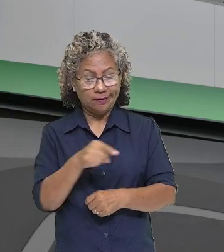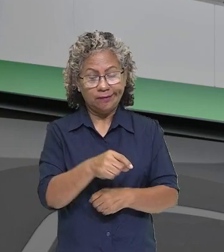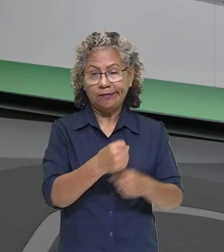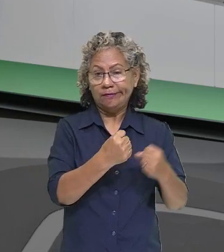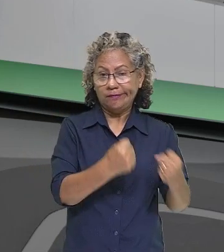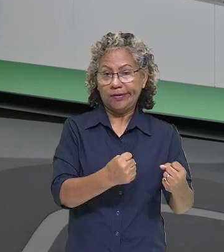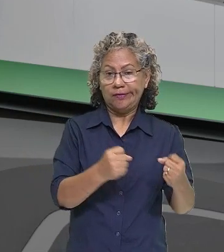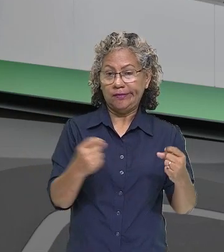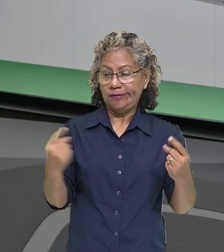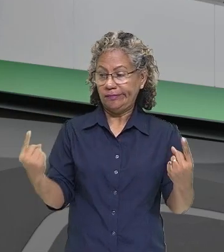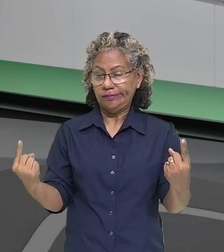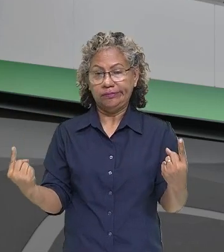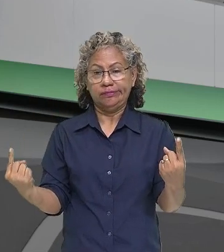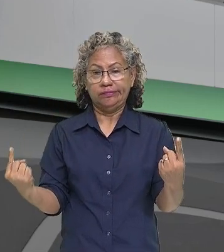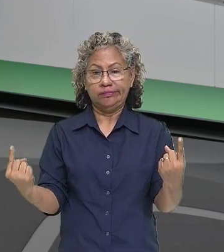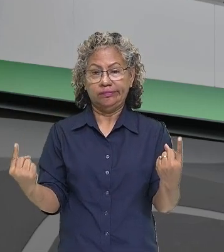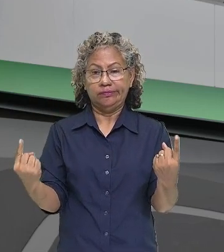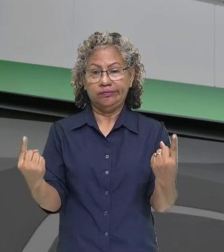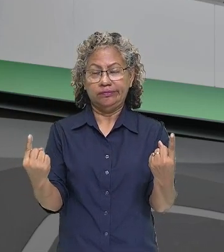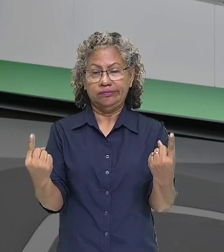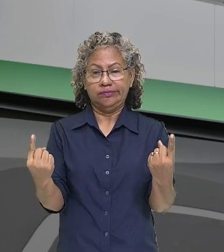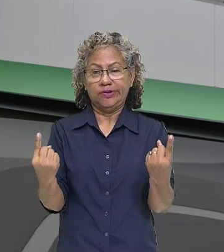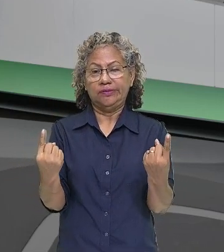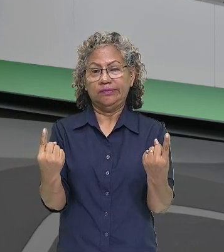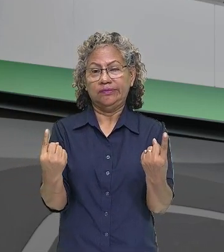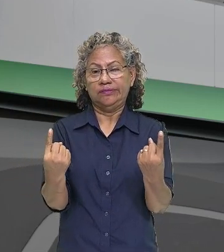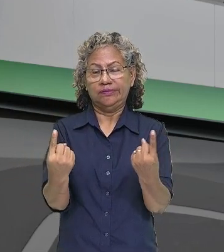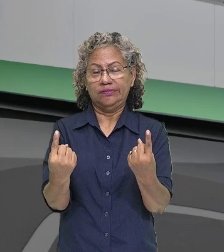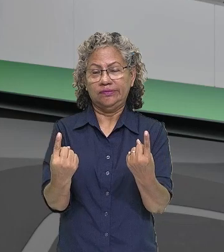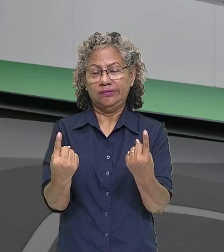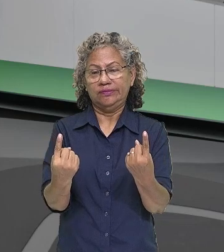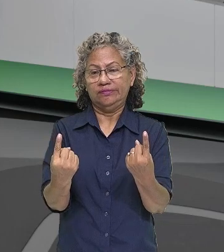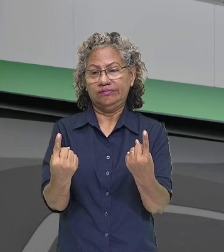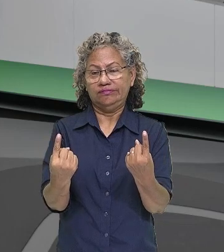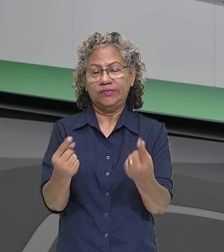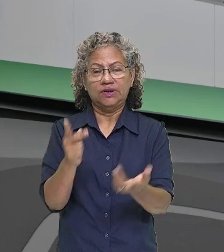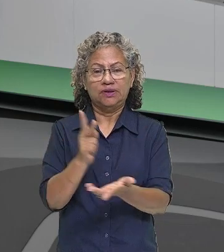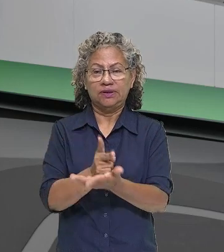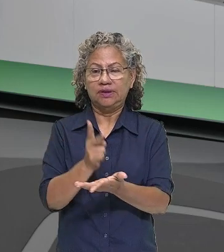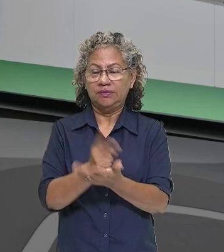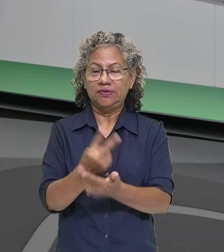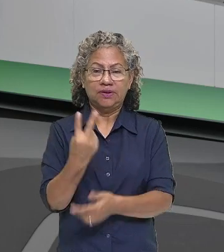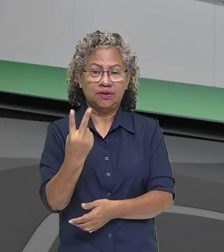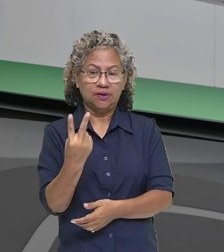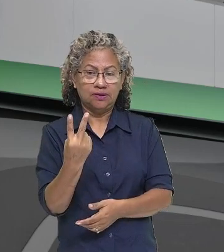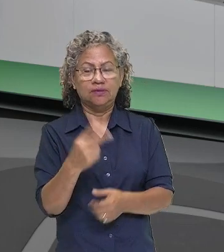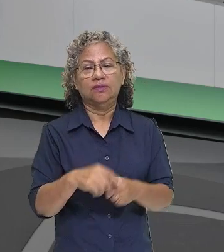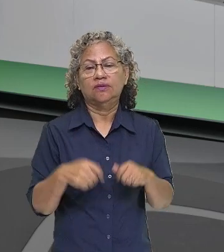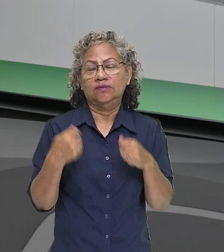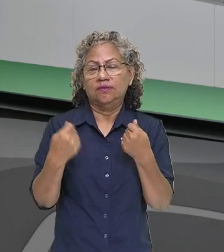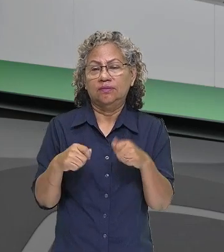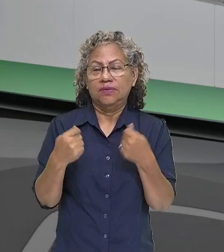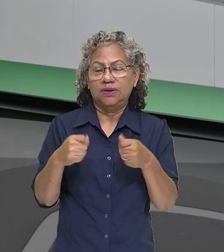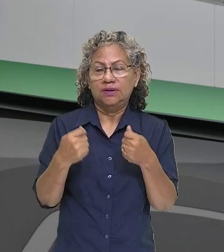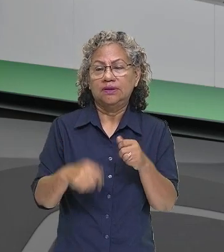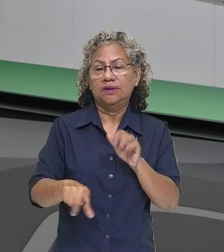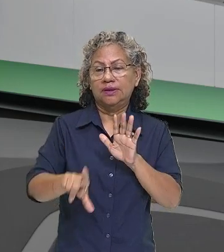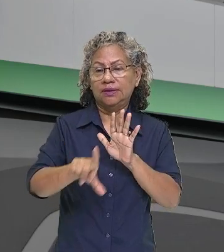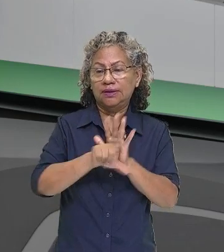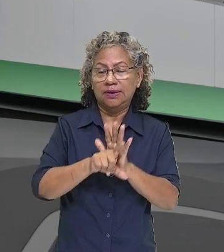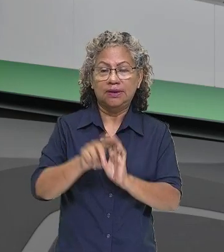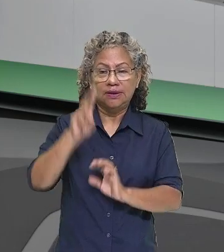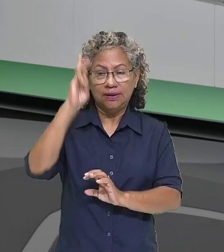elas sempre virão aos pares. Aí você tem sempre que lembrar que eu preciso aí das leis